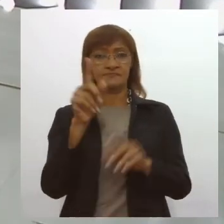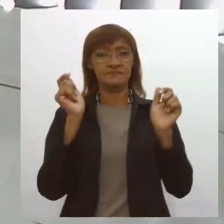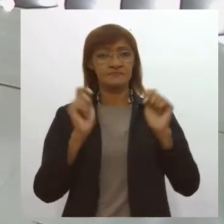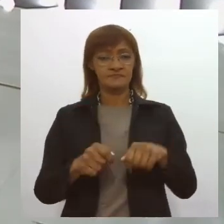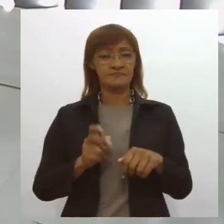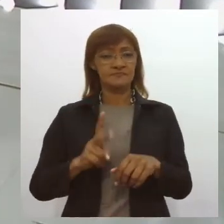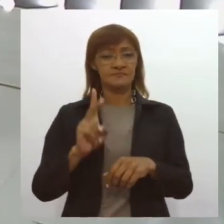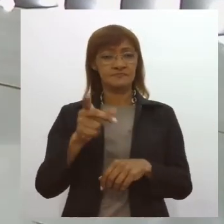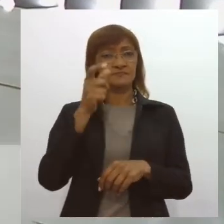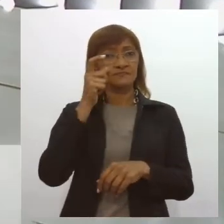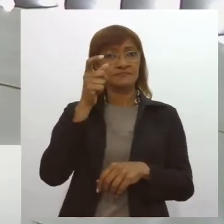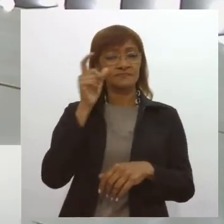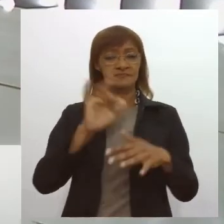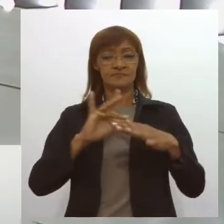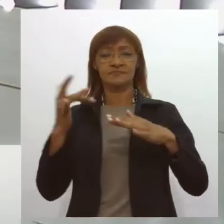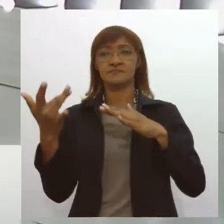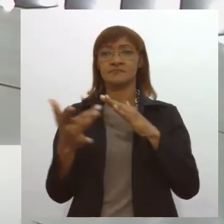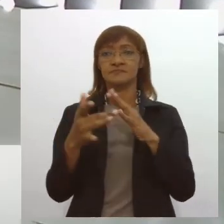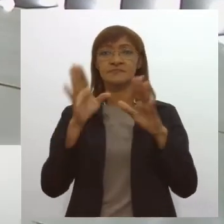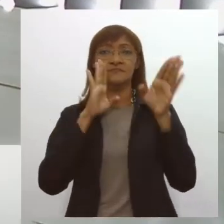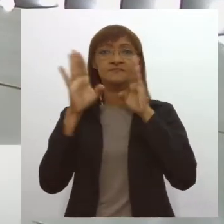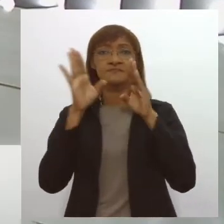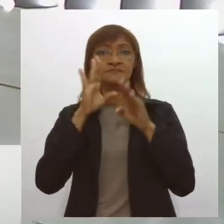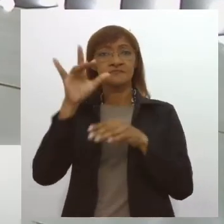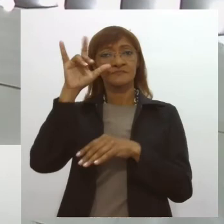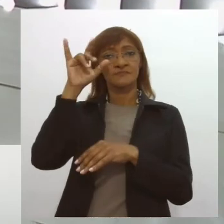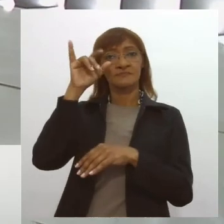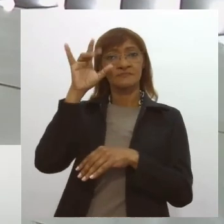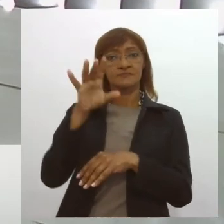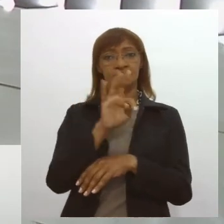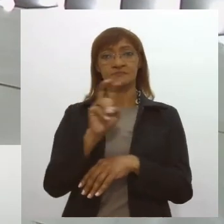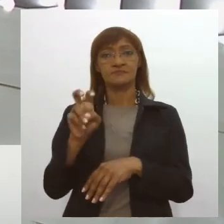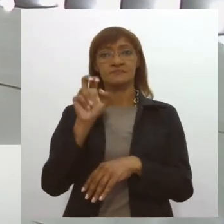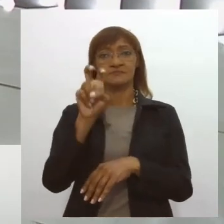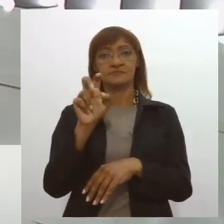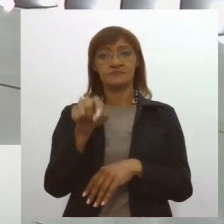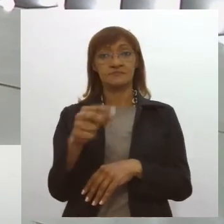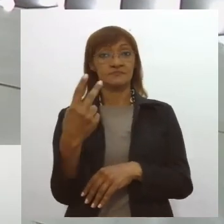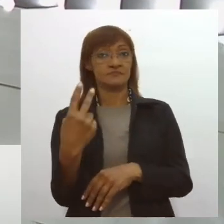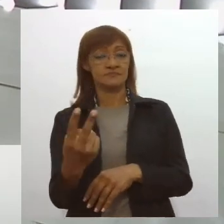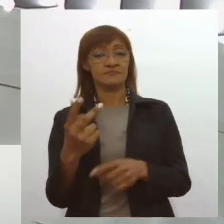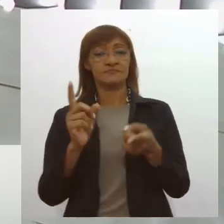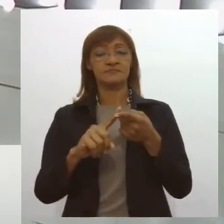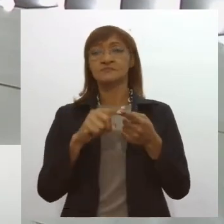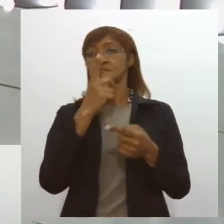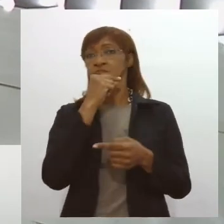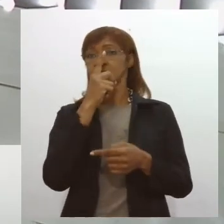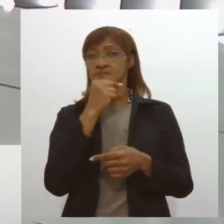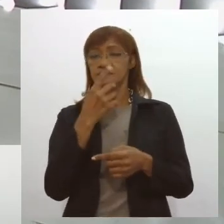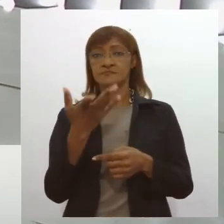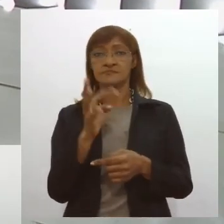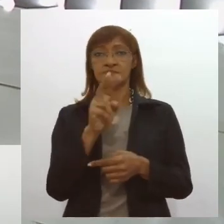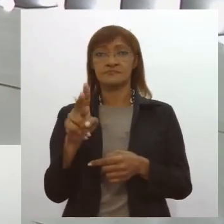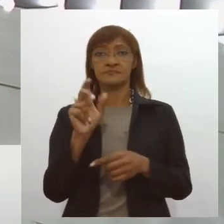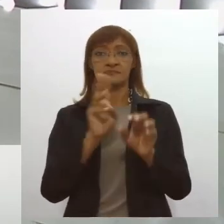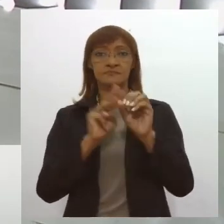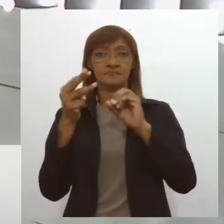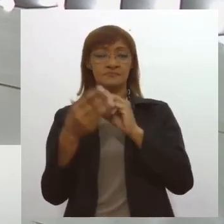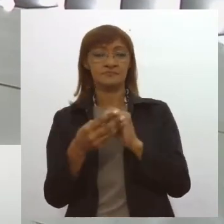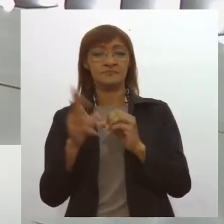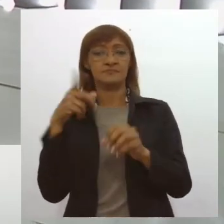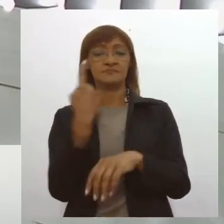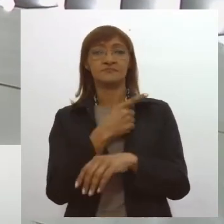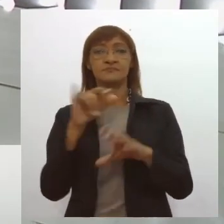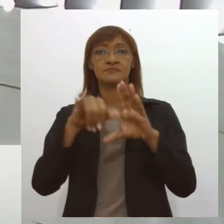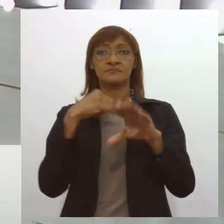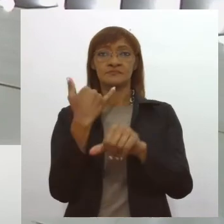a TV Alese nas redes sociais, no Facebook e no Instagram, através do @TVAlese5.2, no Twitter, @TVAlese, e no nosso canal do